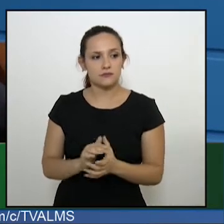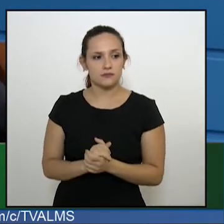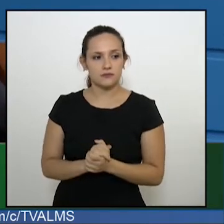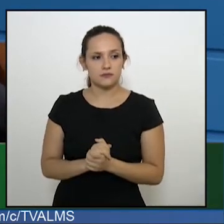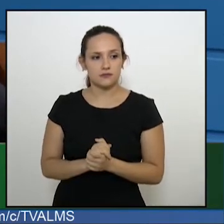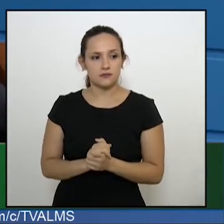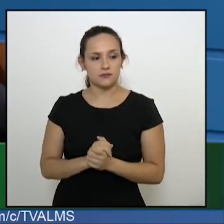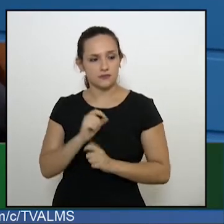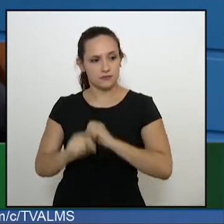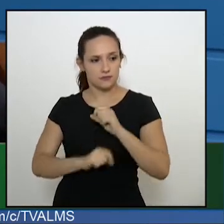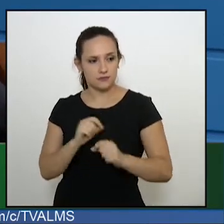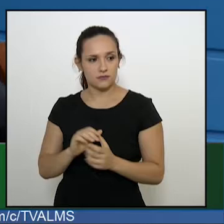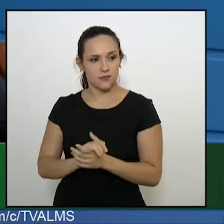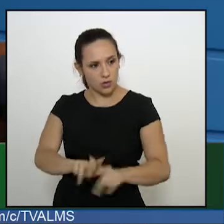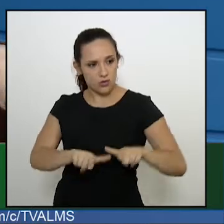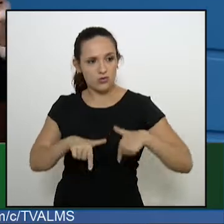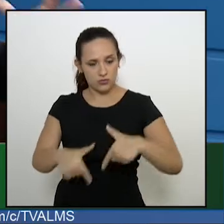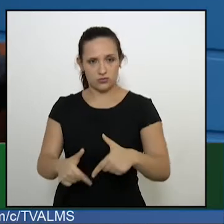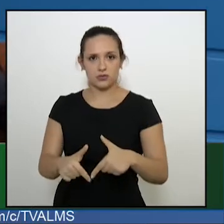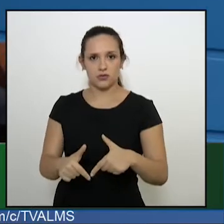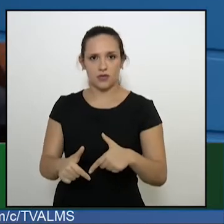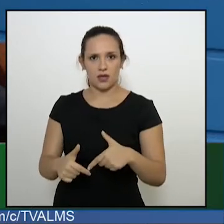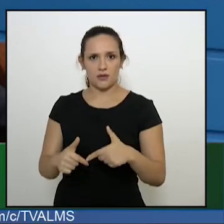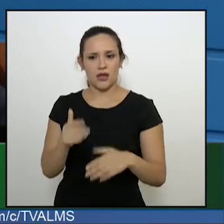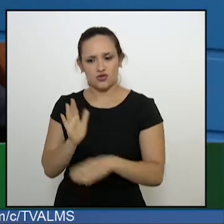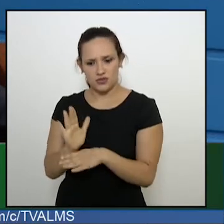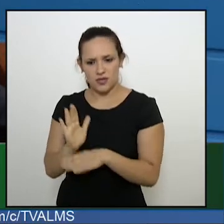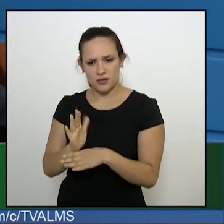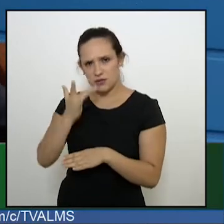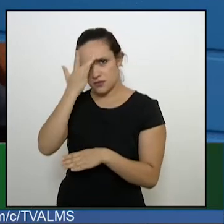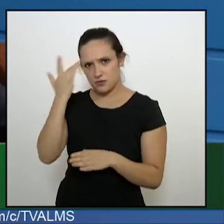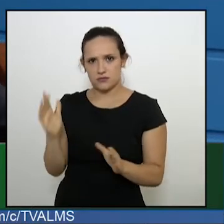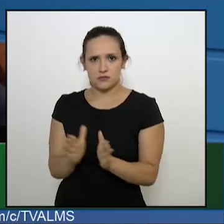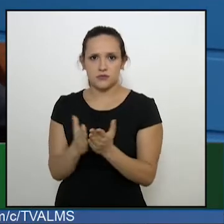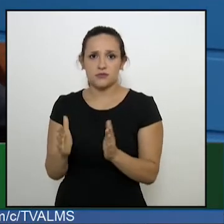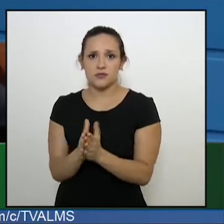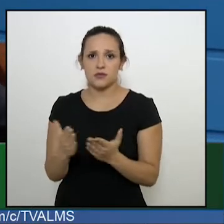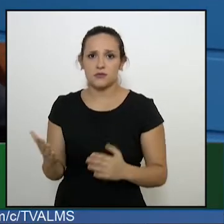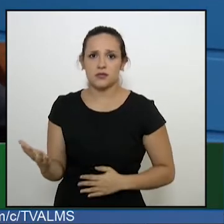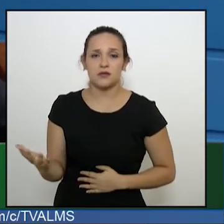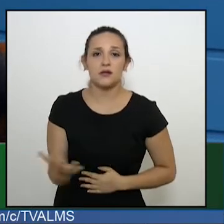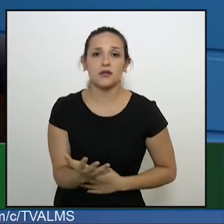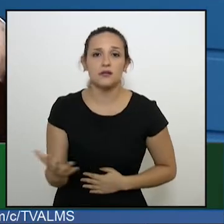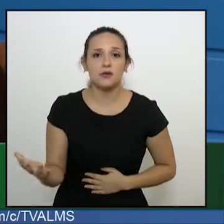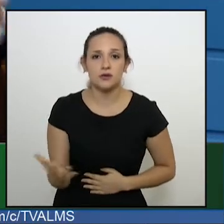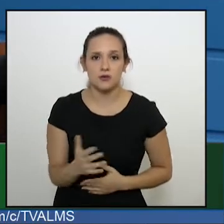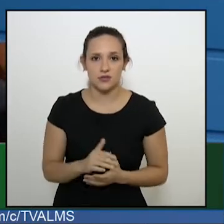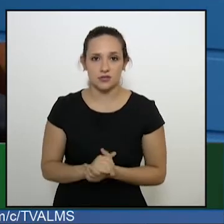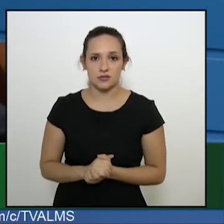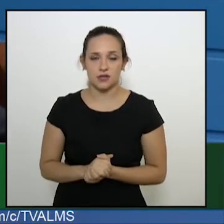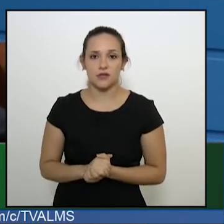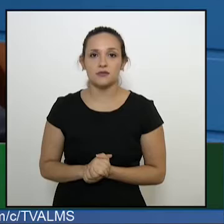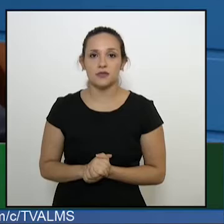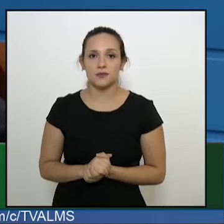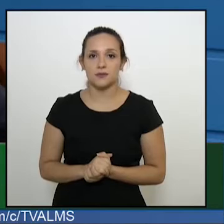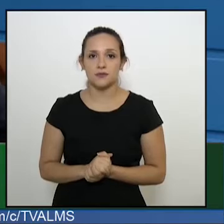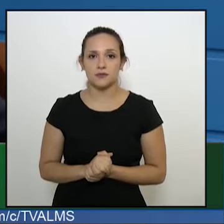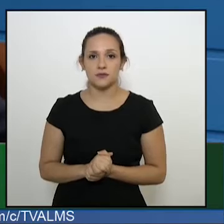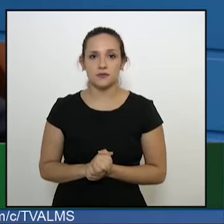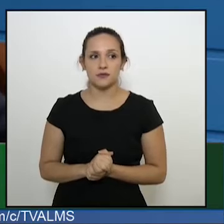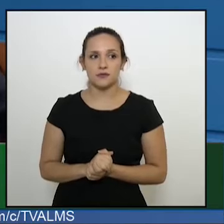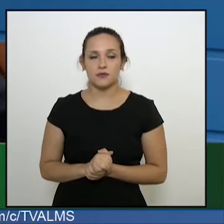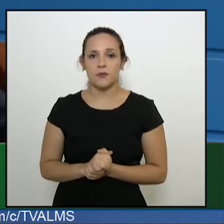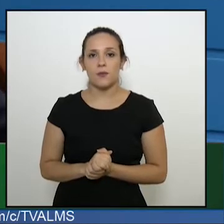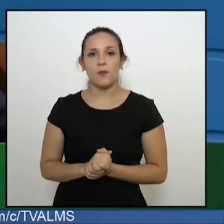Janeiro. E aí, o que me espantou e